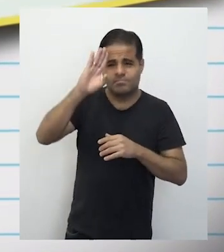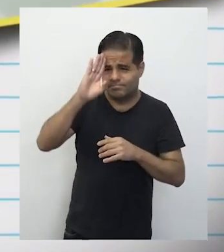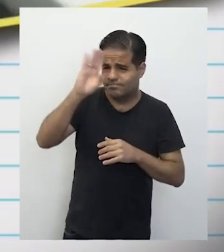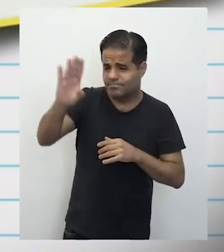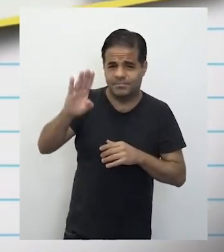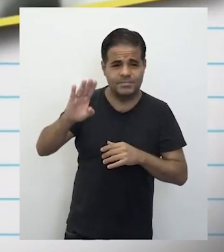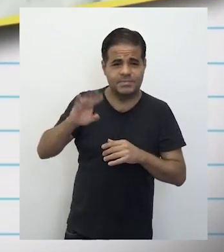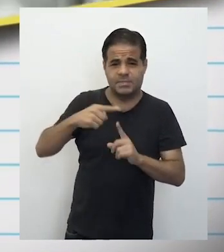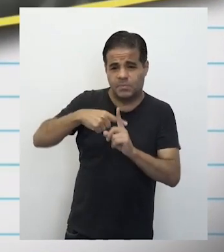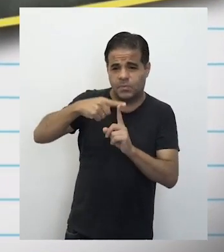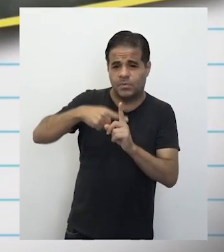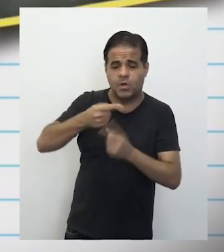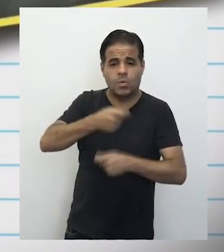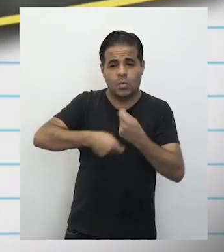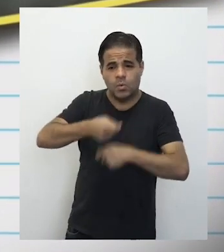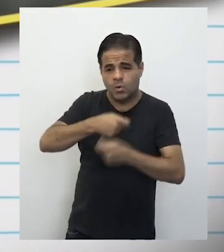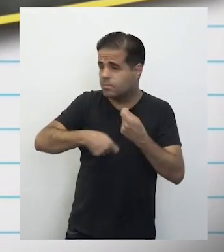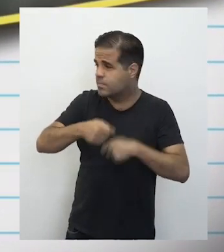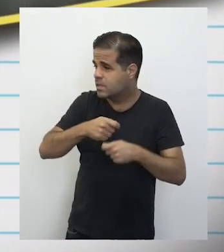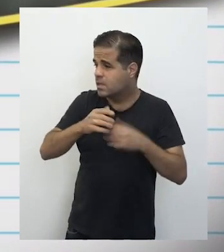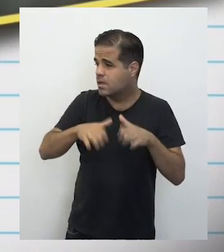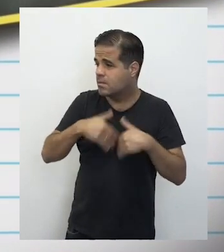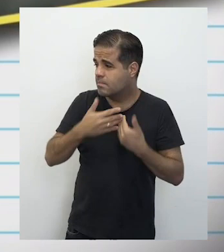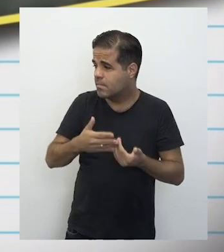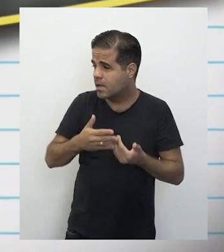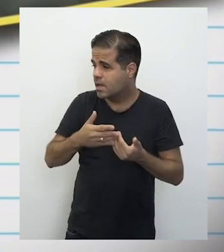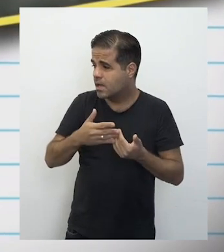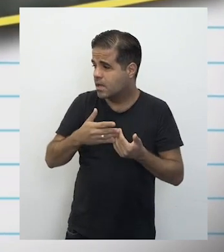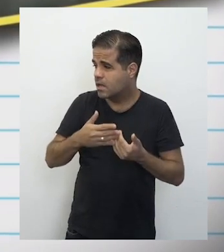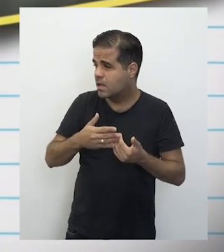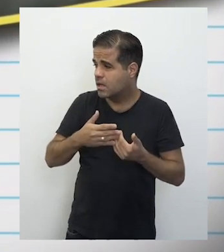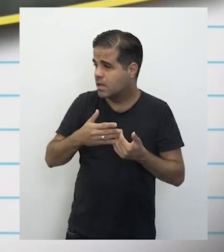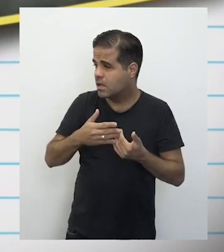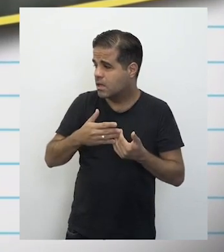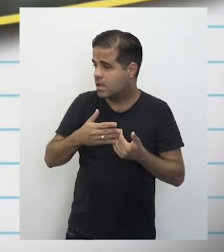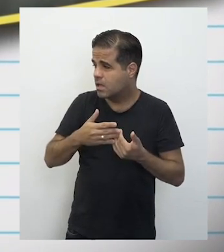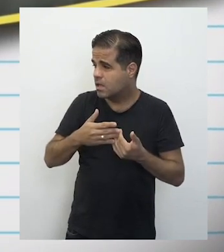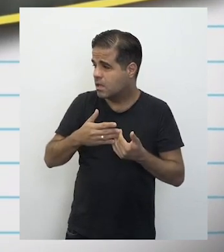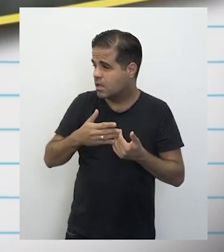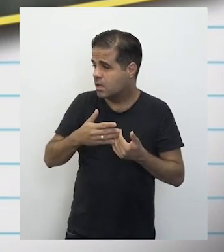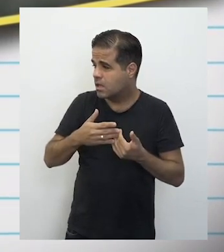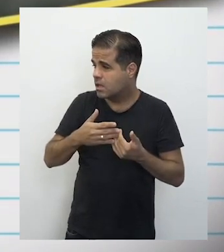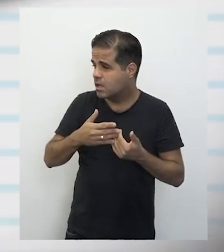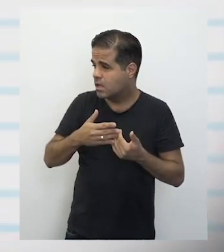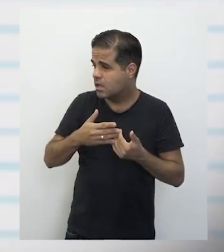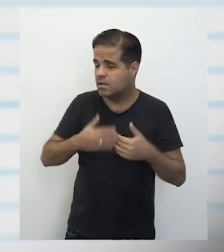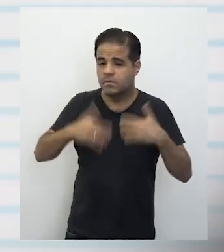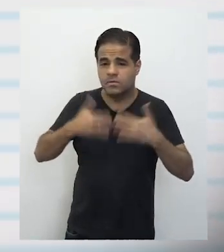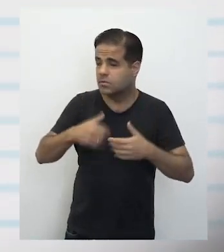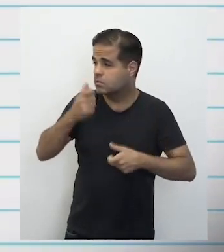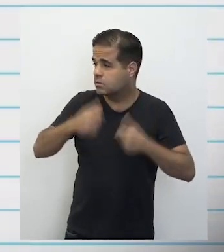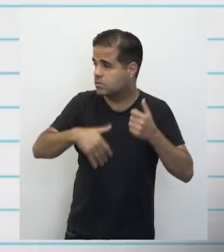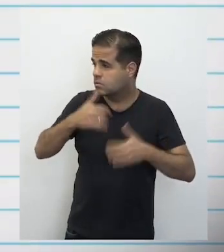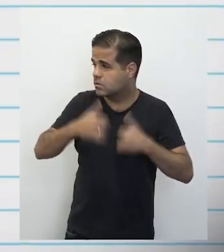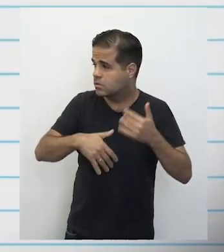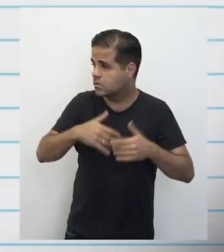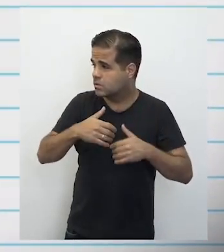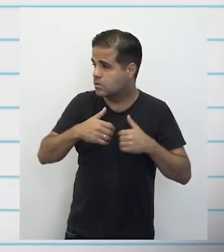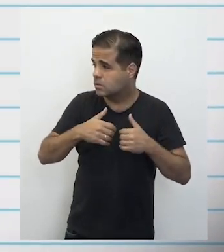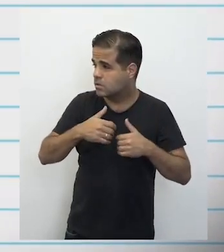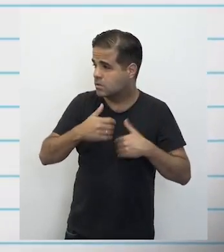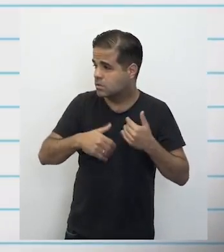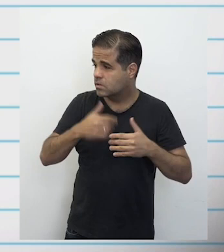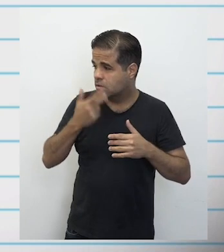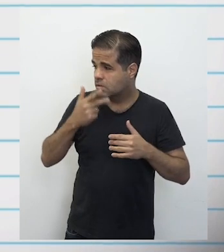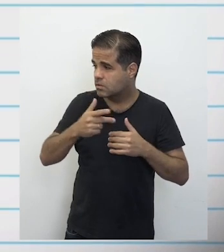principal termômetro de uma economia. Mas por que tanta histeria? Para começar nossa conversa, vamos definir o que é o PIB. Ele